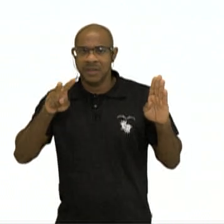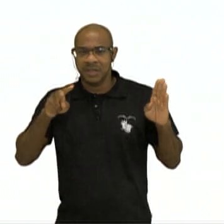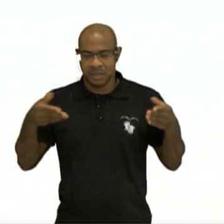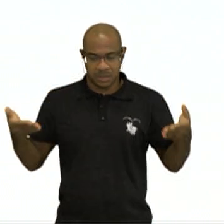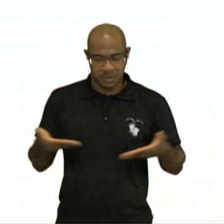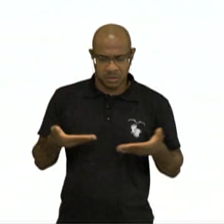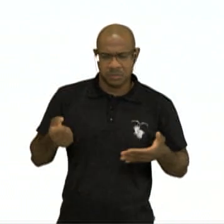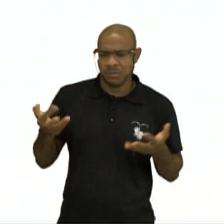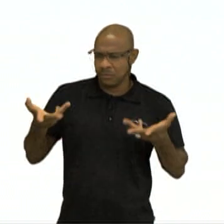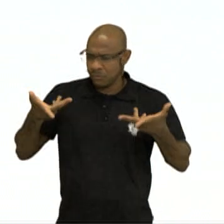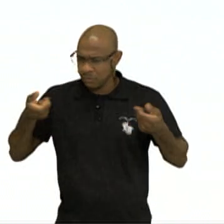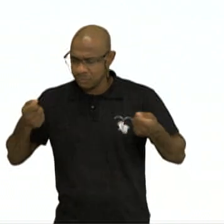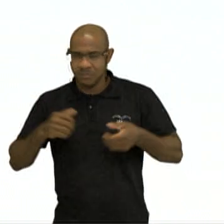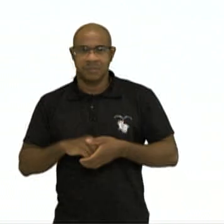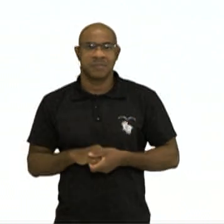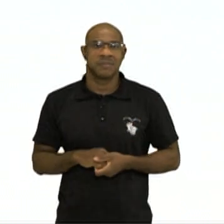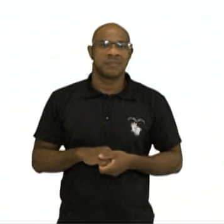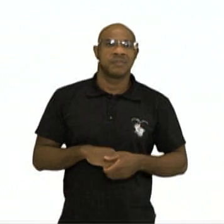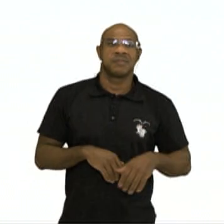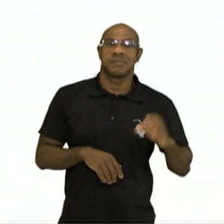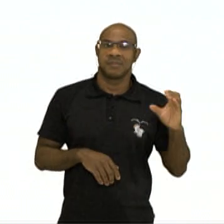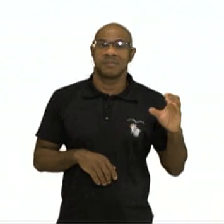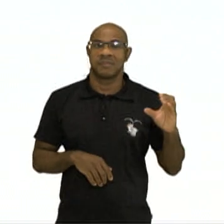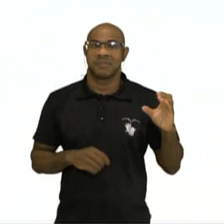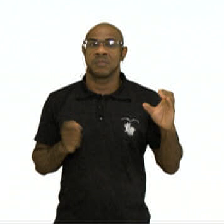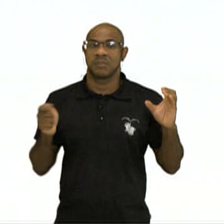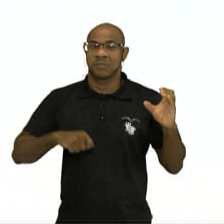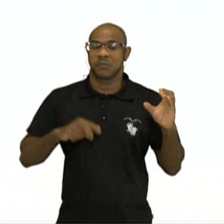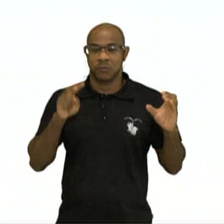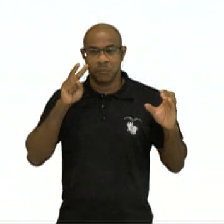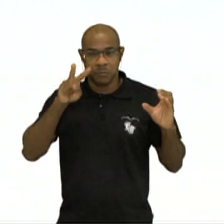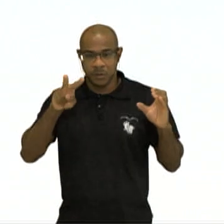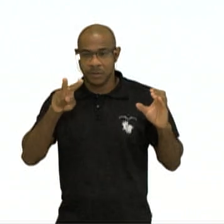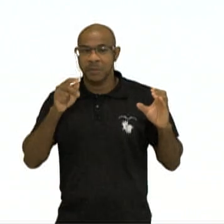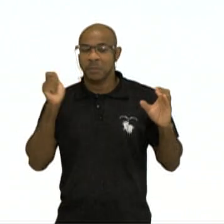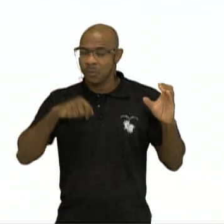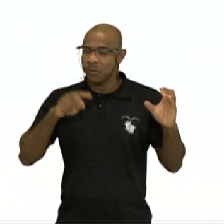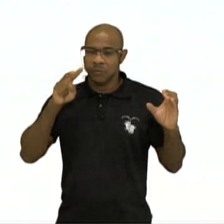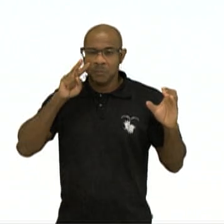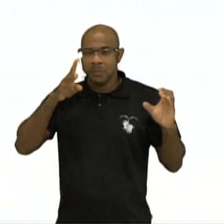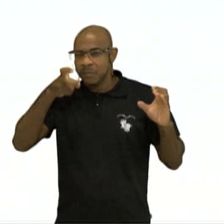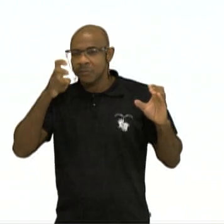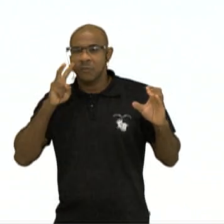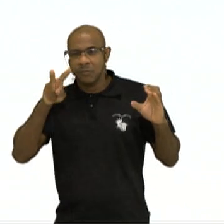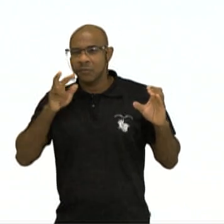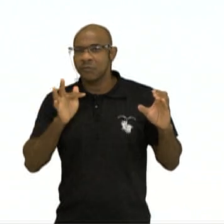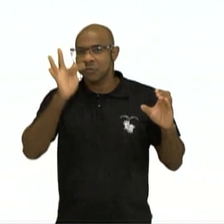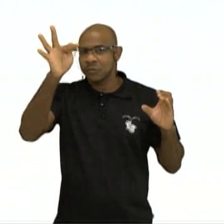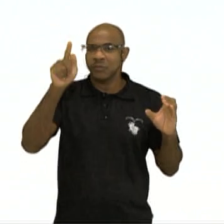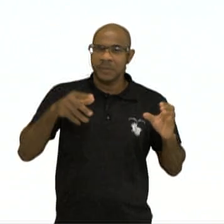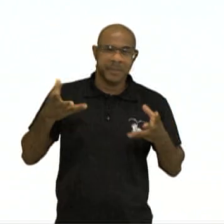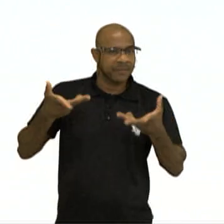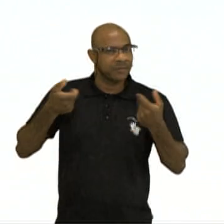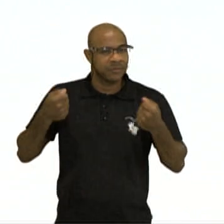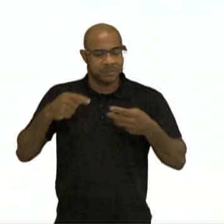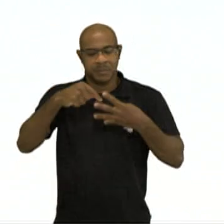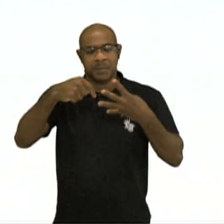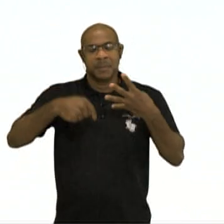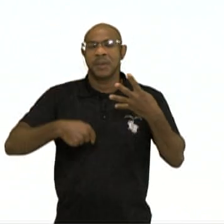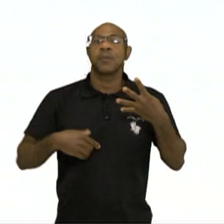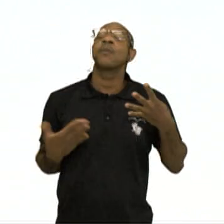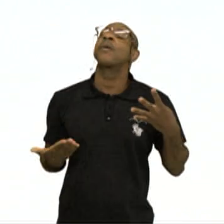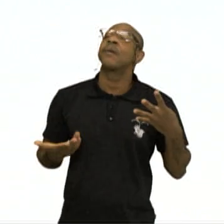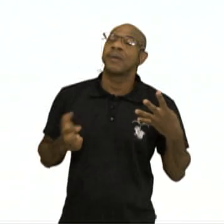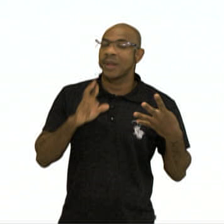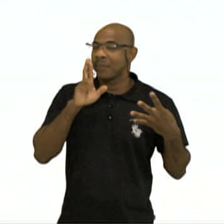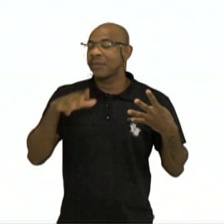sendo maravilhoso? Ou letter C. Eu posso ver o futuro e será maravilhoso? E aí, já sabe